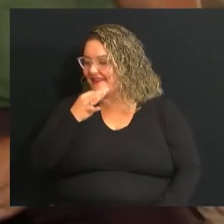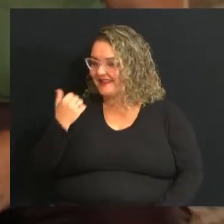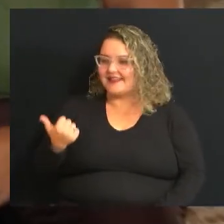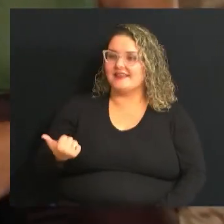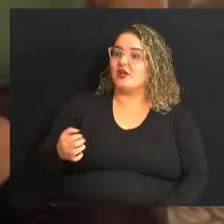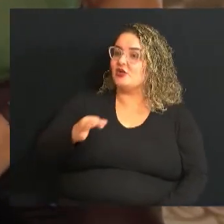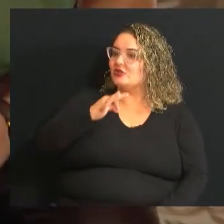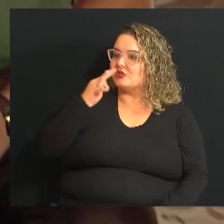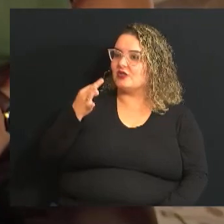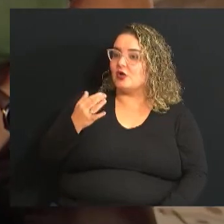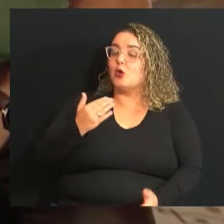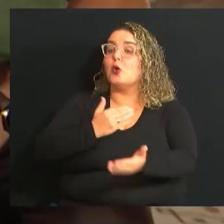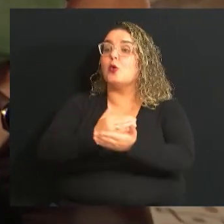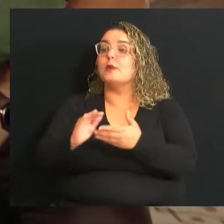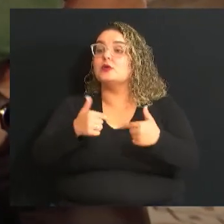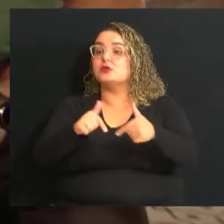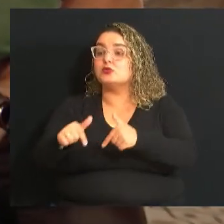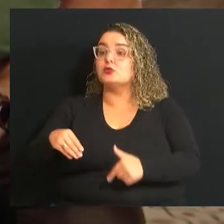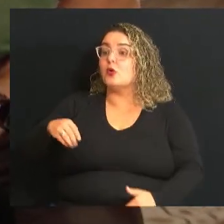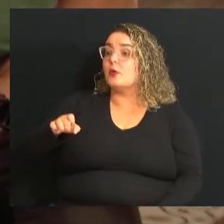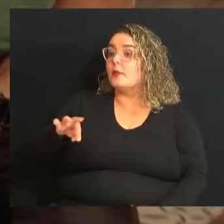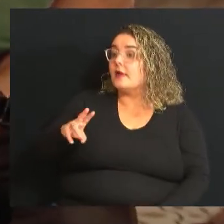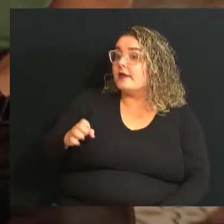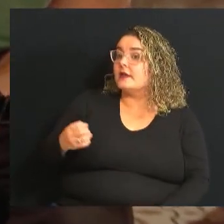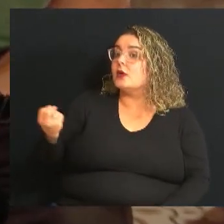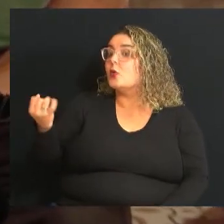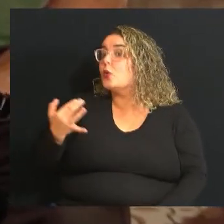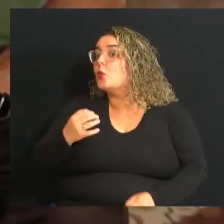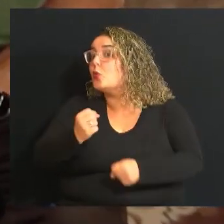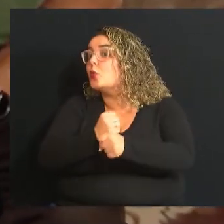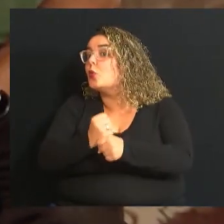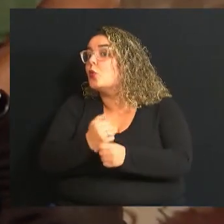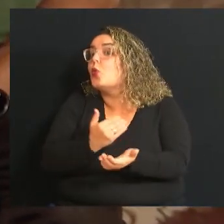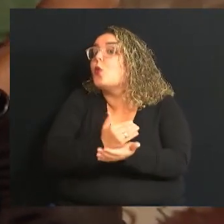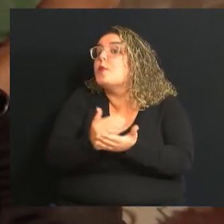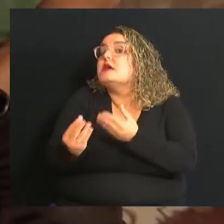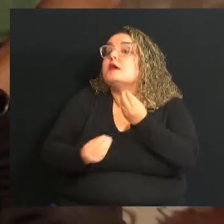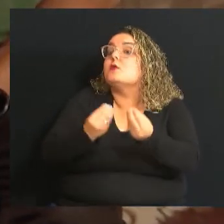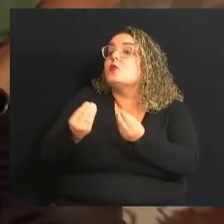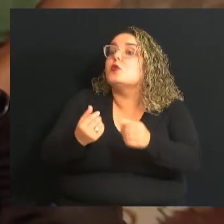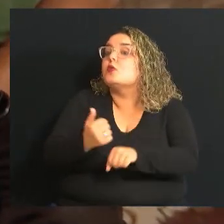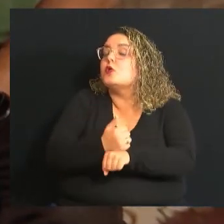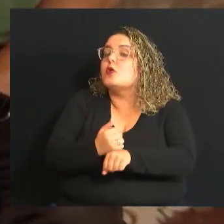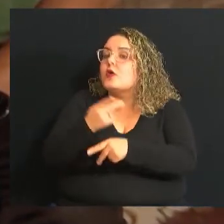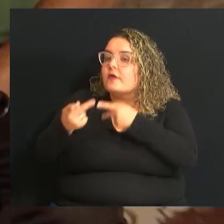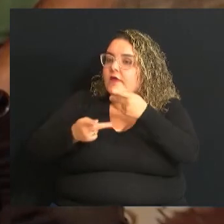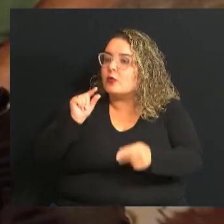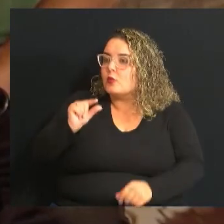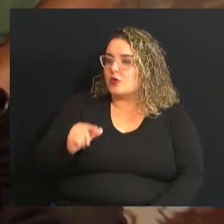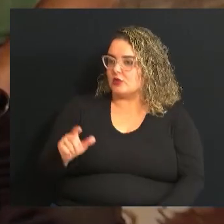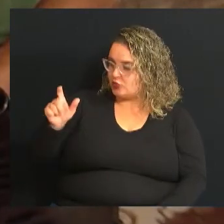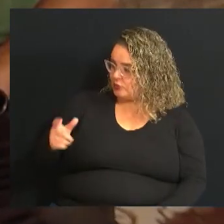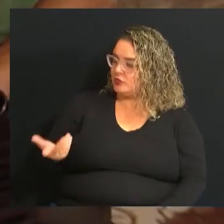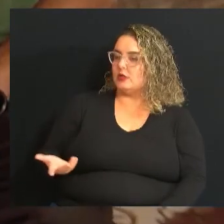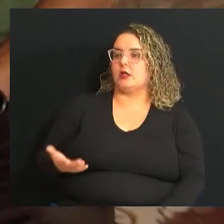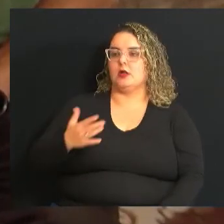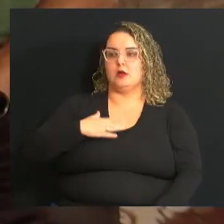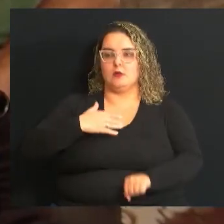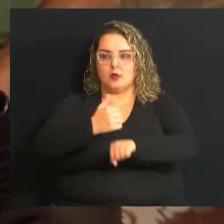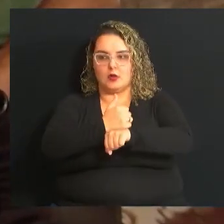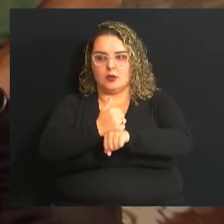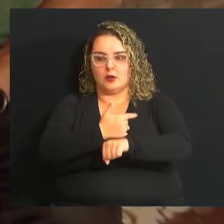quando você coloca lá as parcelas com juros e as sem juros, o que você orienta em relação a isso, para não cair nessa, achar